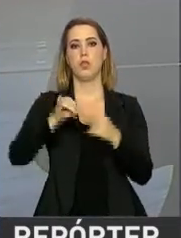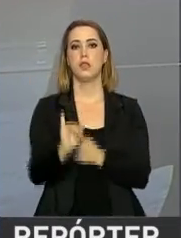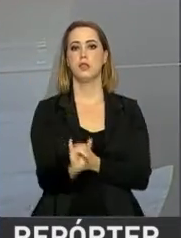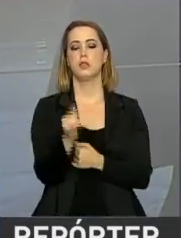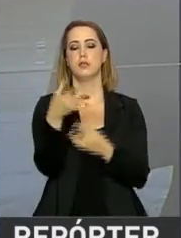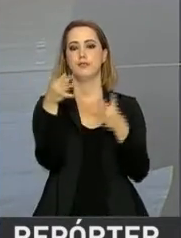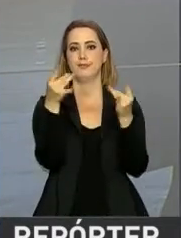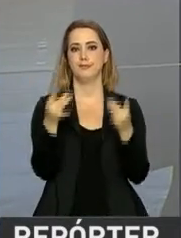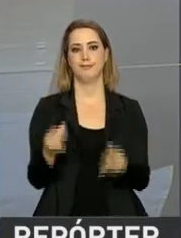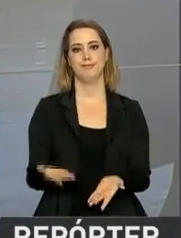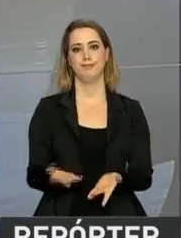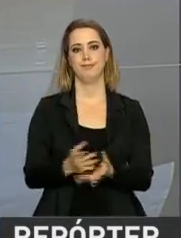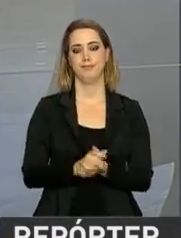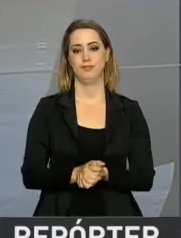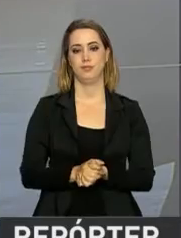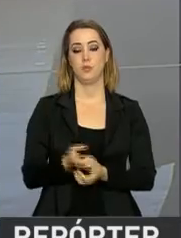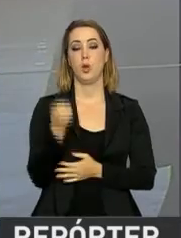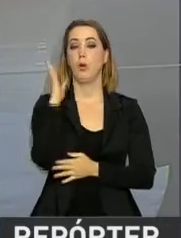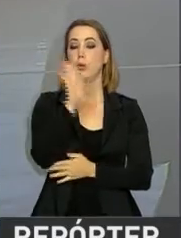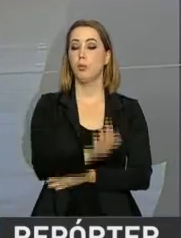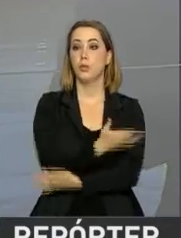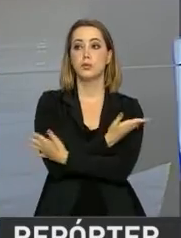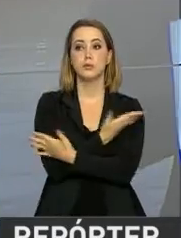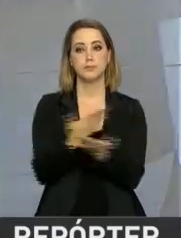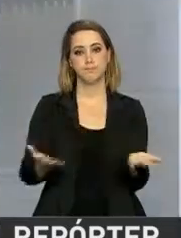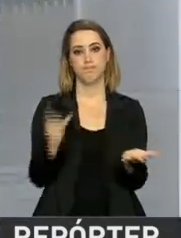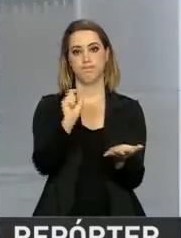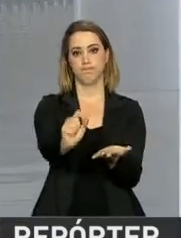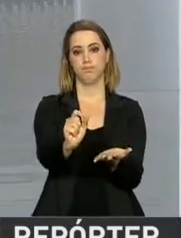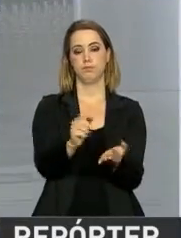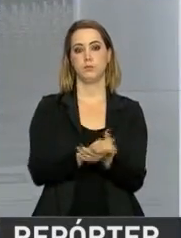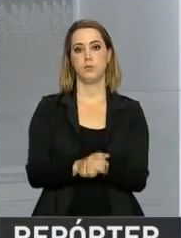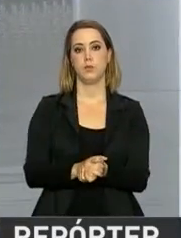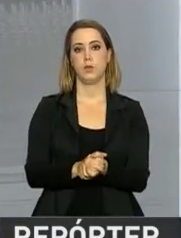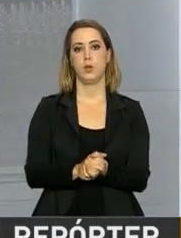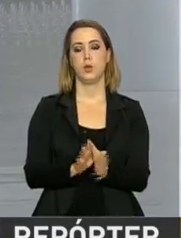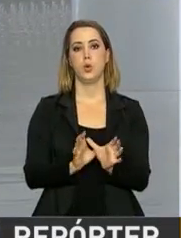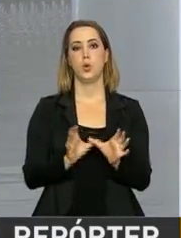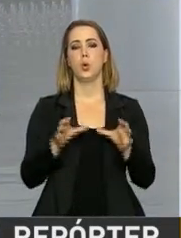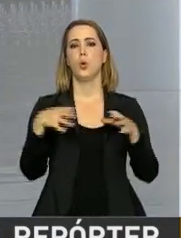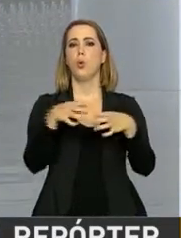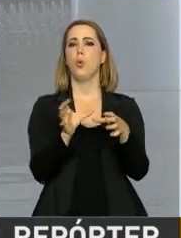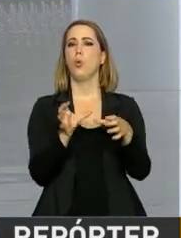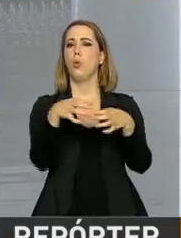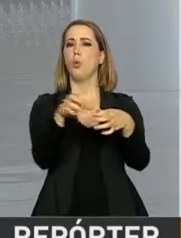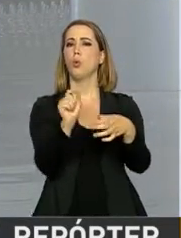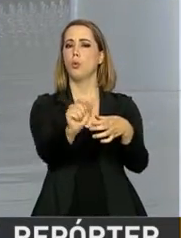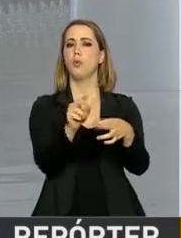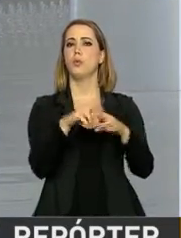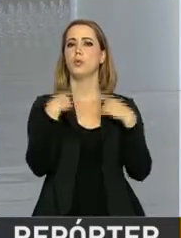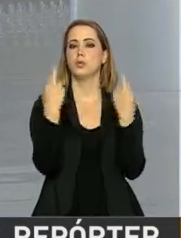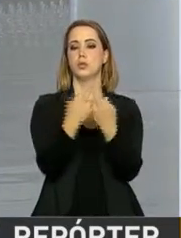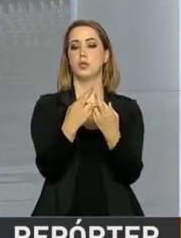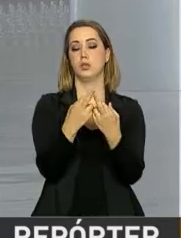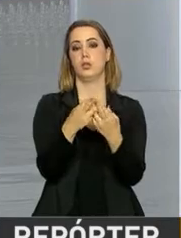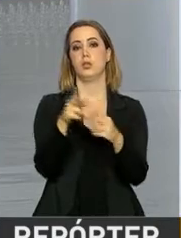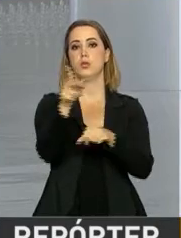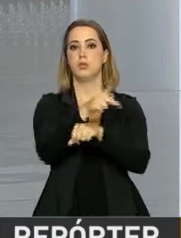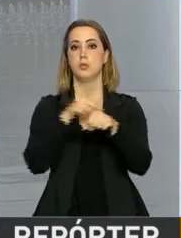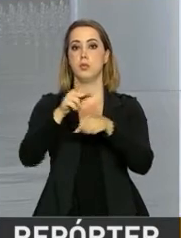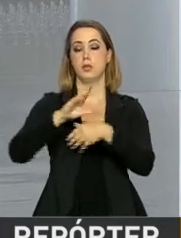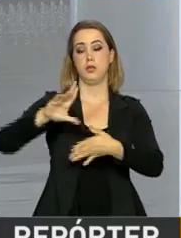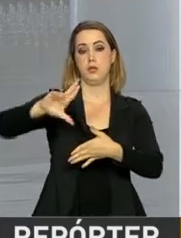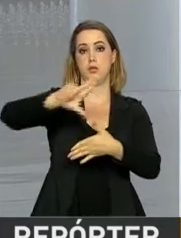boa tarde ney boa tarde luís boa tarde a todos a plataforma reúne países da américa do sul europa